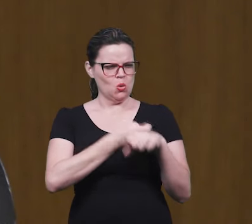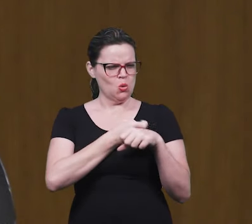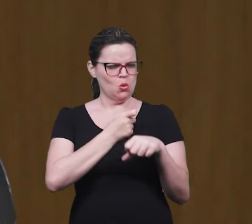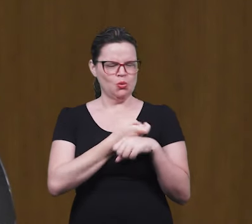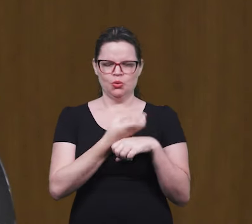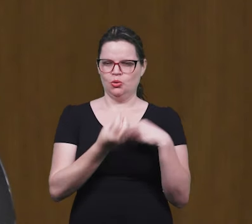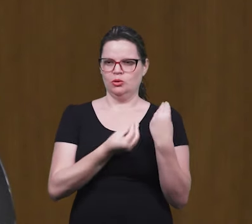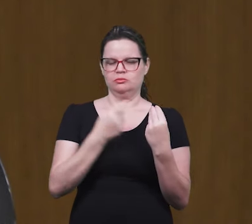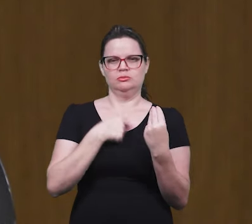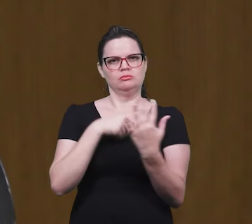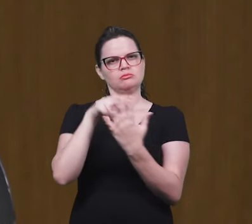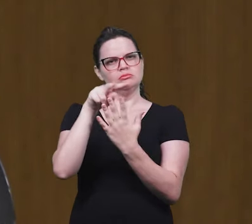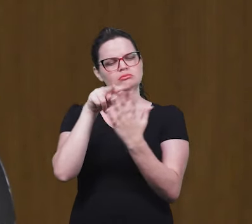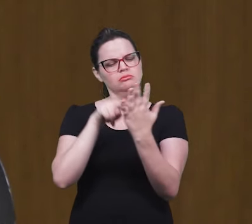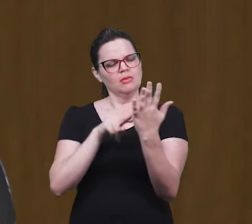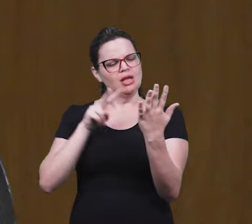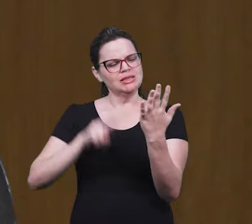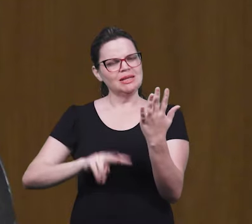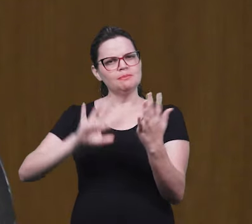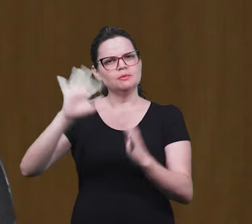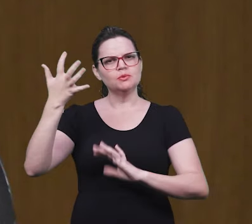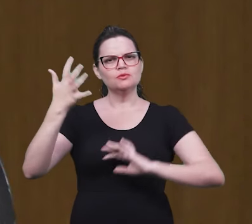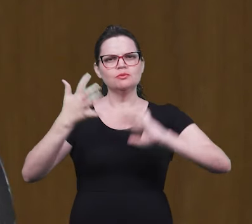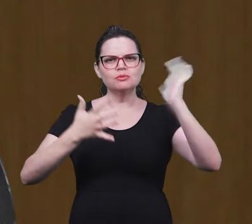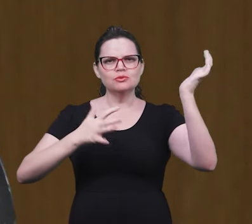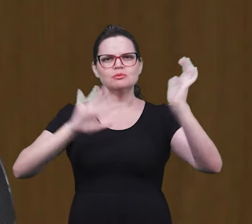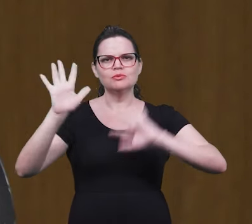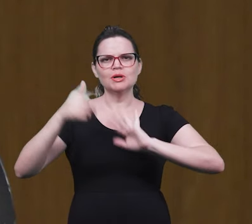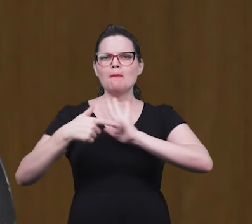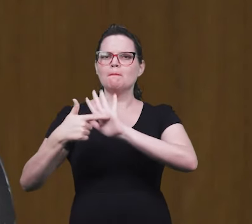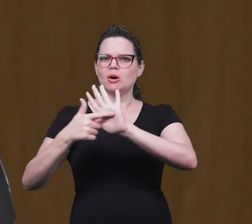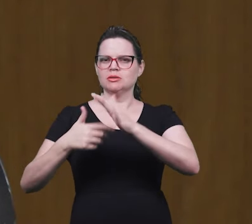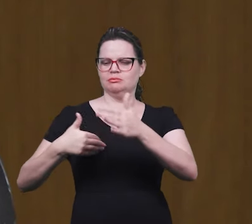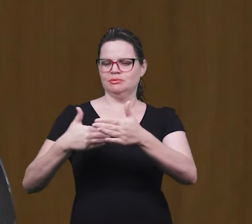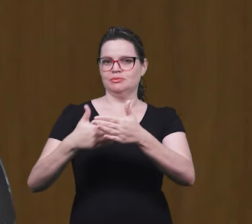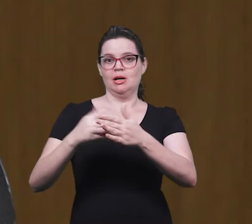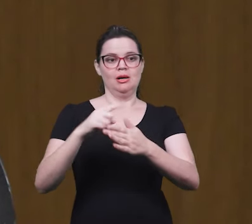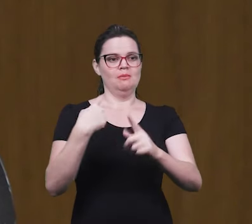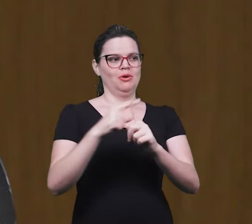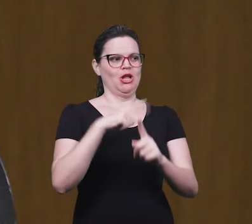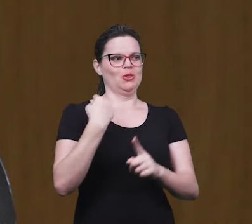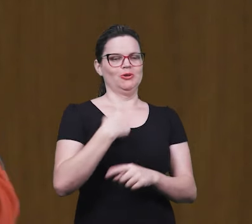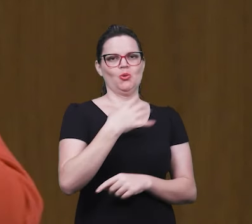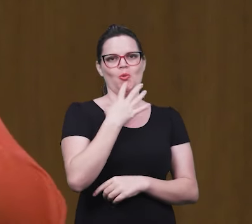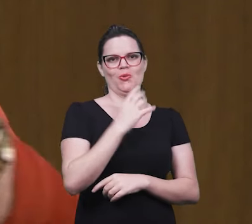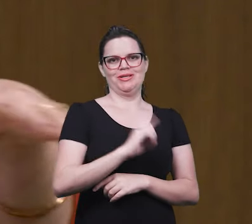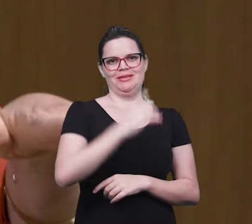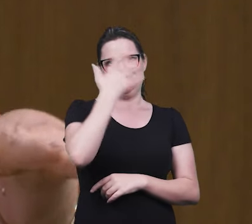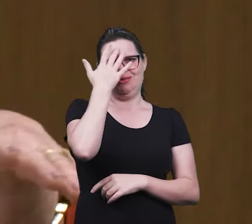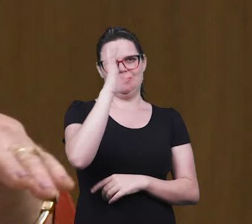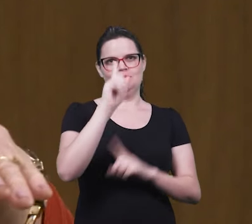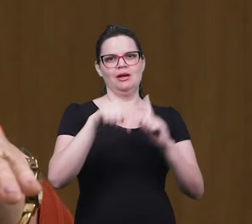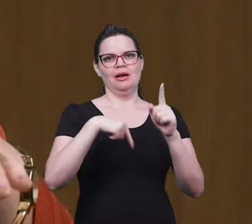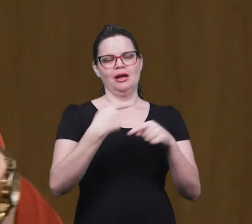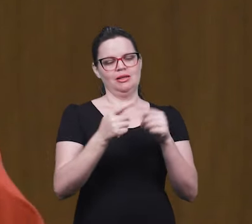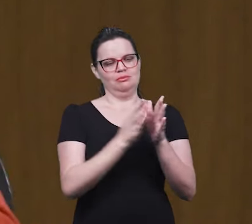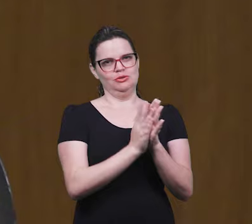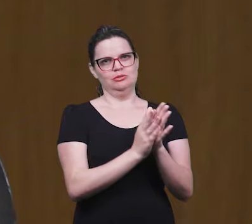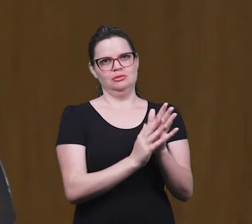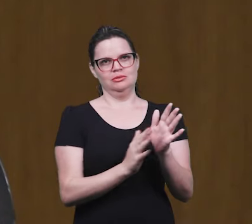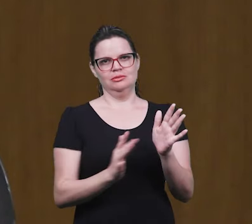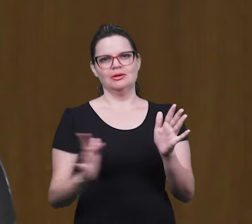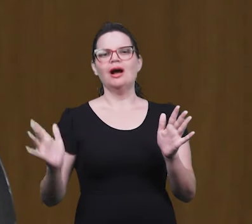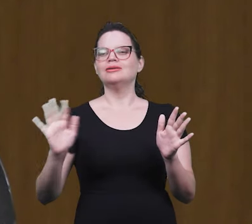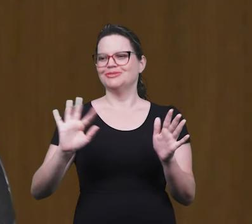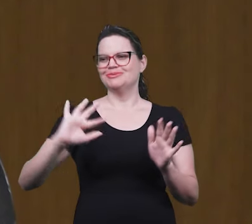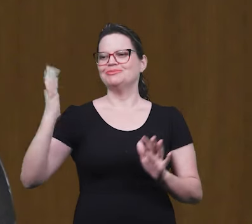ficava lendo aquilo, todos os sinais, que nós não conhecíamos nada. E com o decorrer da caminhada, todos